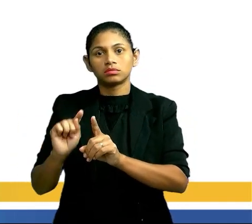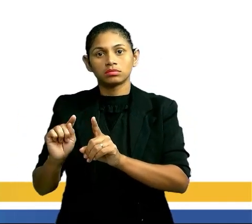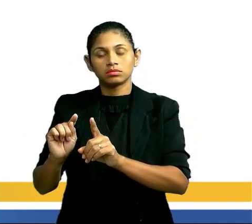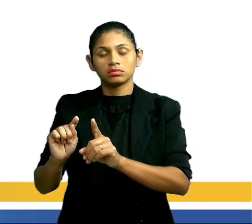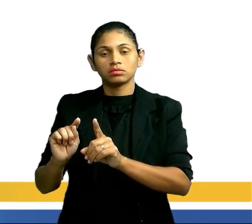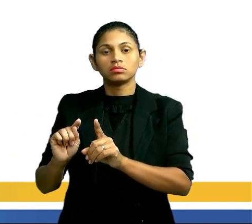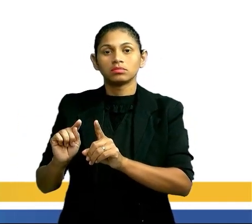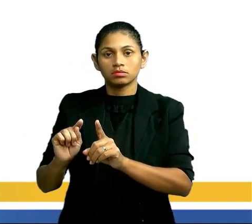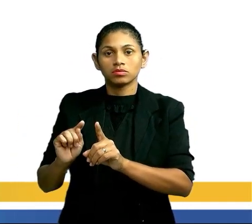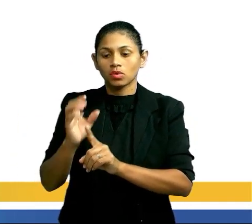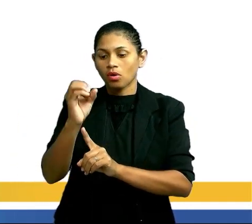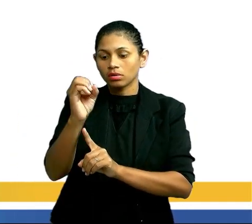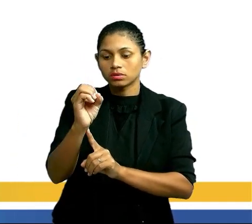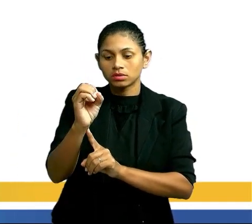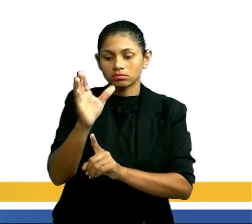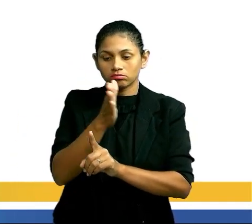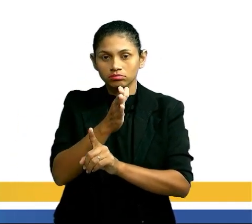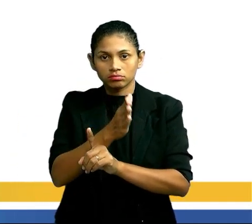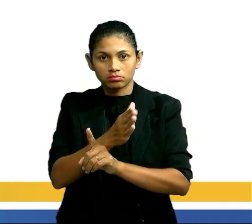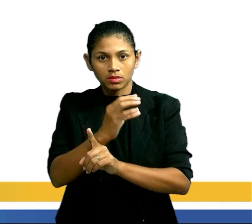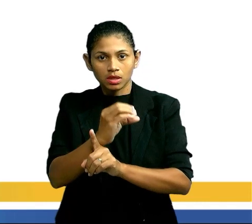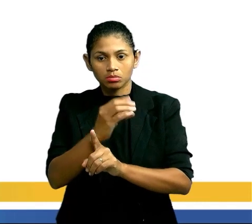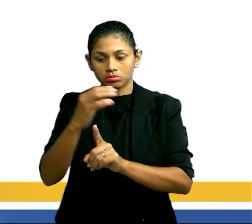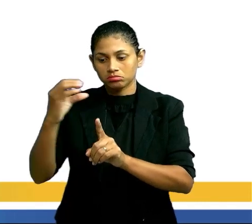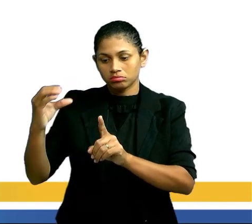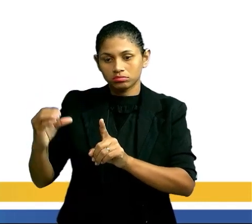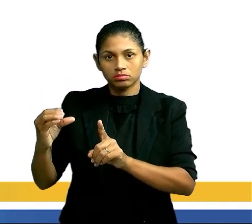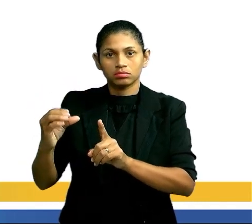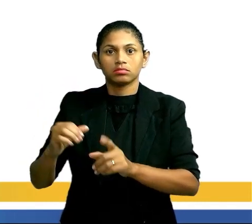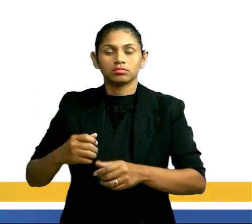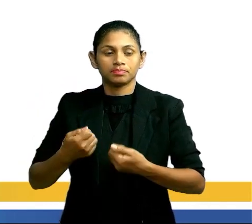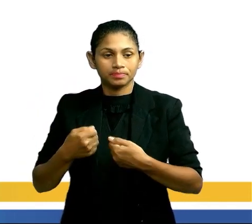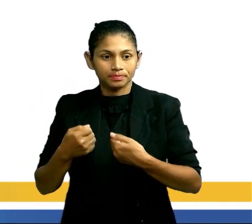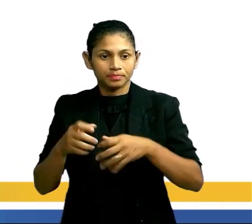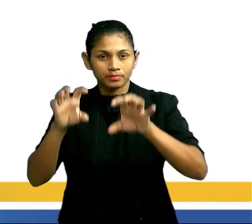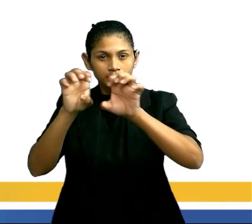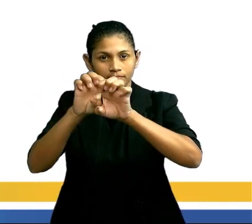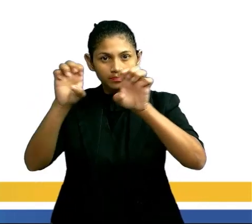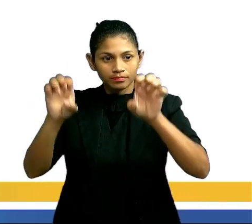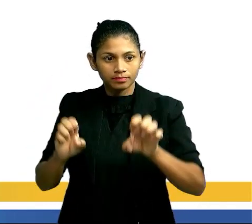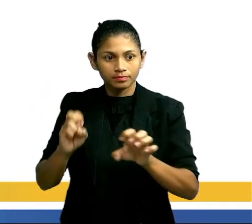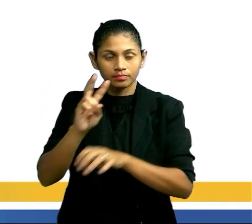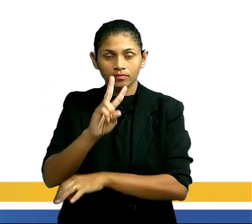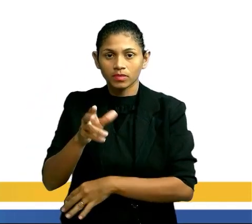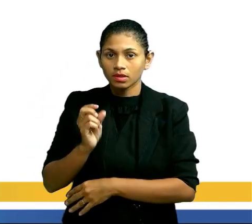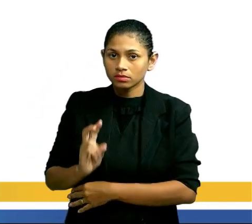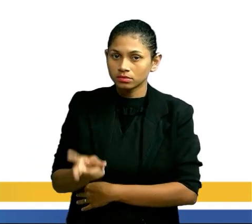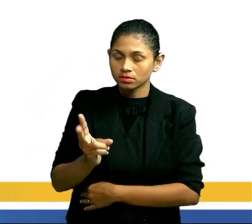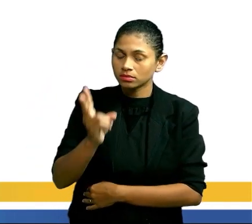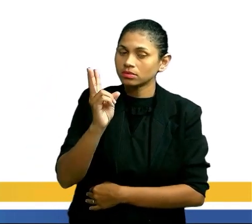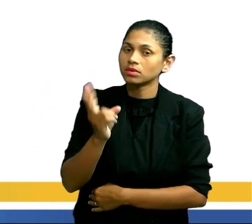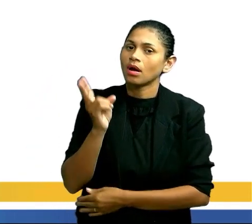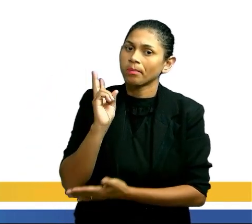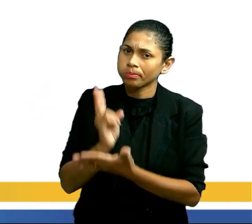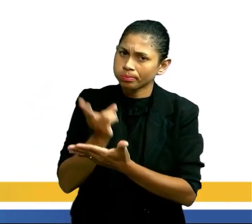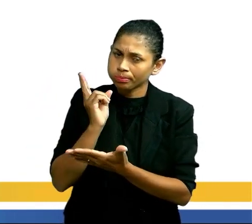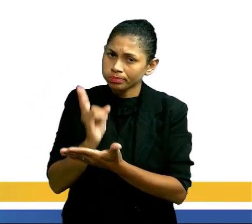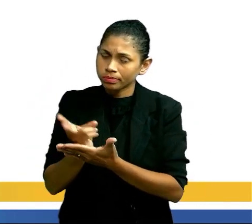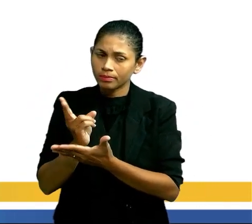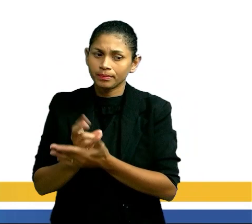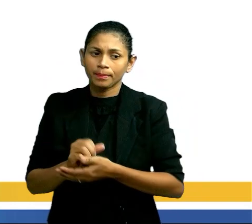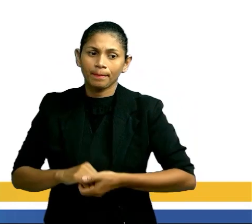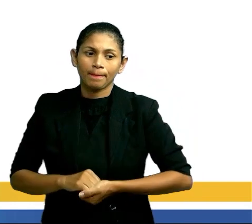entre carbonos, uma cadeia heterogênea. A nomenclatura, pessoal, ela vai seguir a mesma, tá? Então nós vamos ter ali